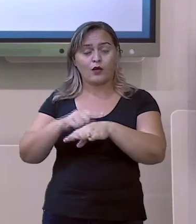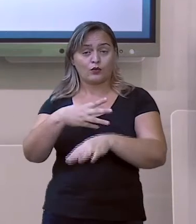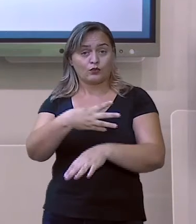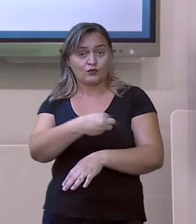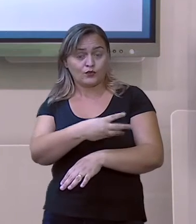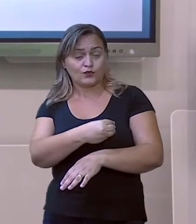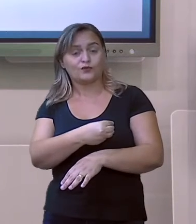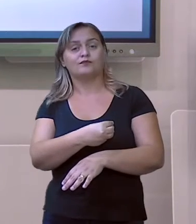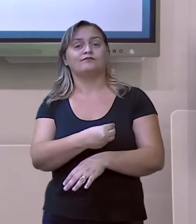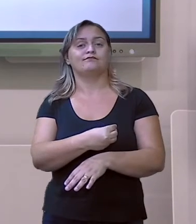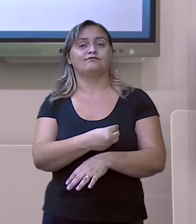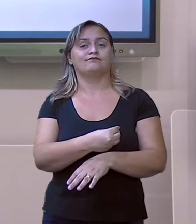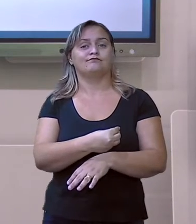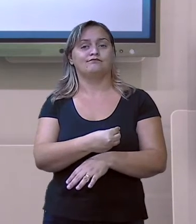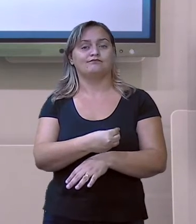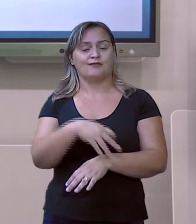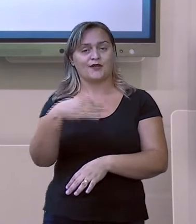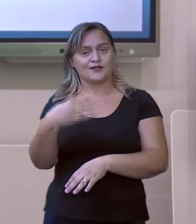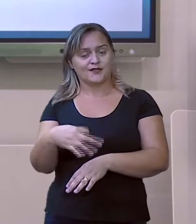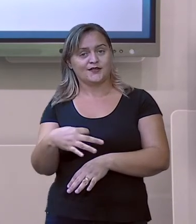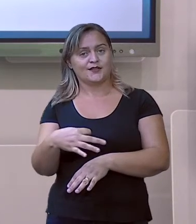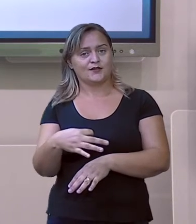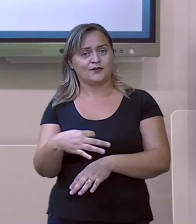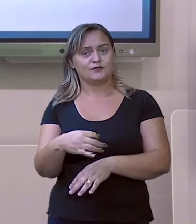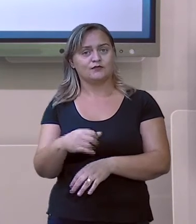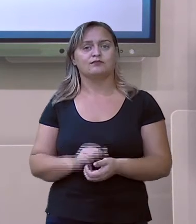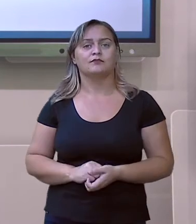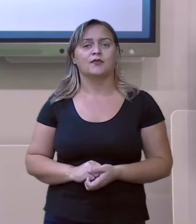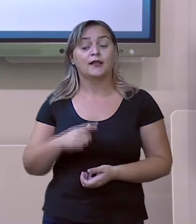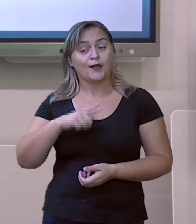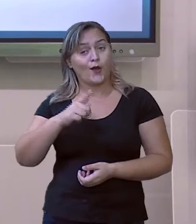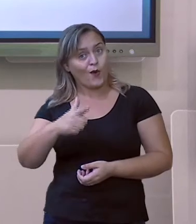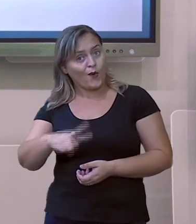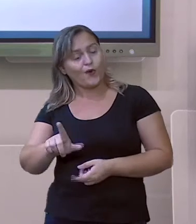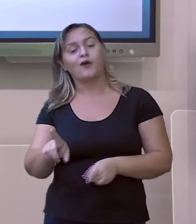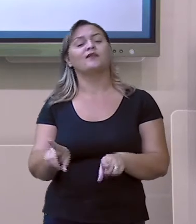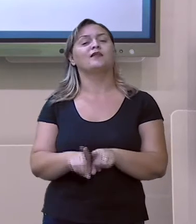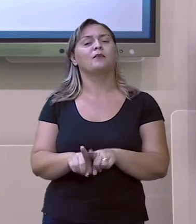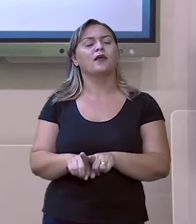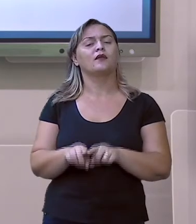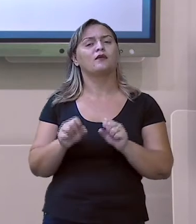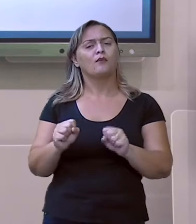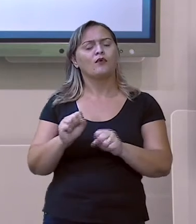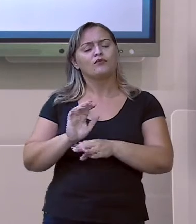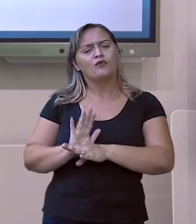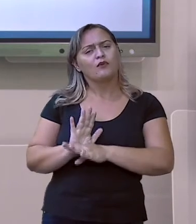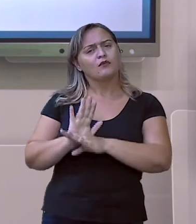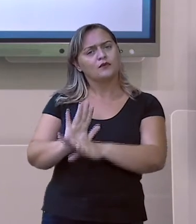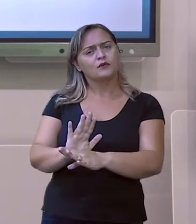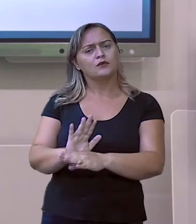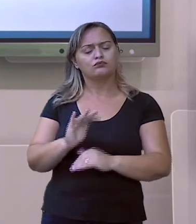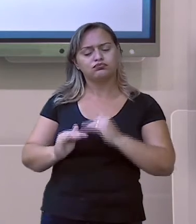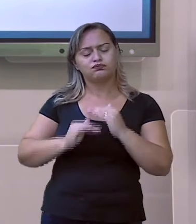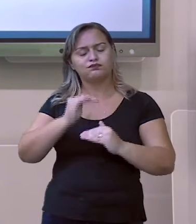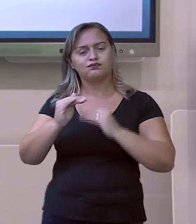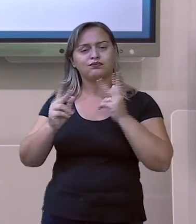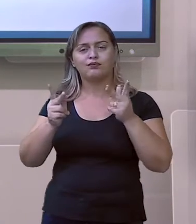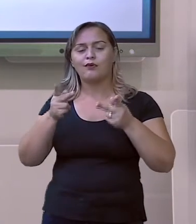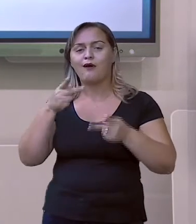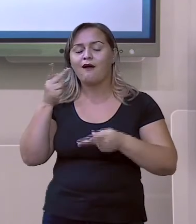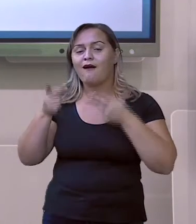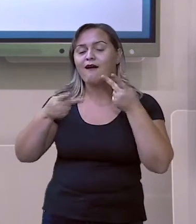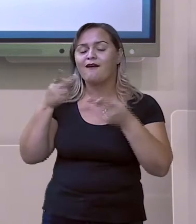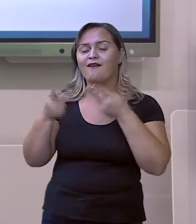da síndrome de Down. Mas além da amamentação, existem outras estratégias que podem ajudar no desenvolvimento da fala dessa